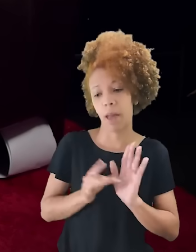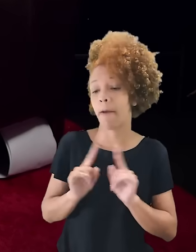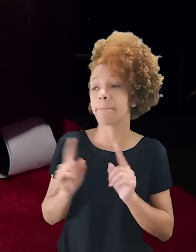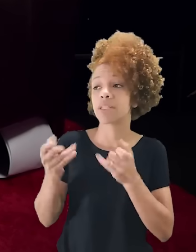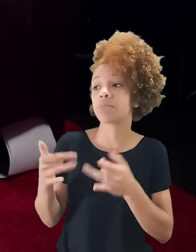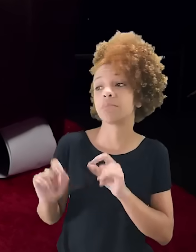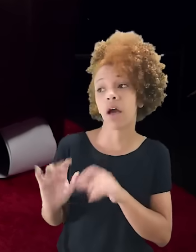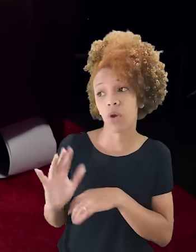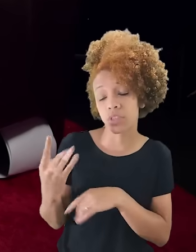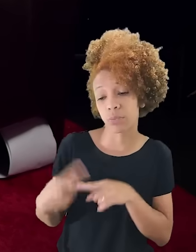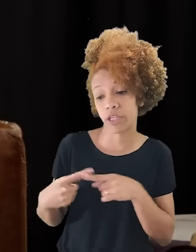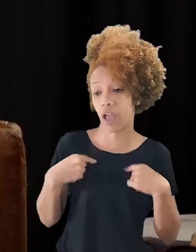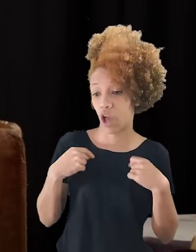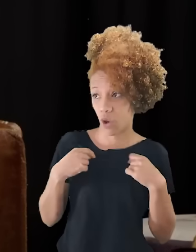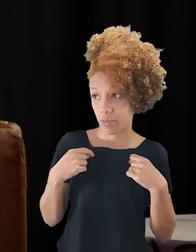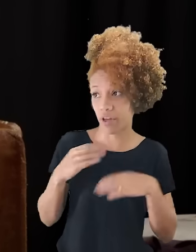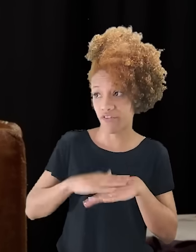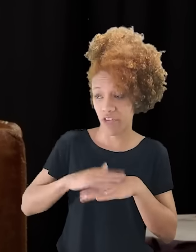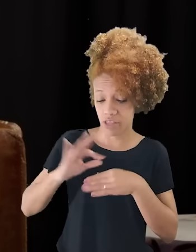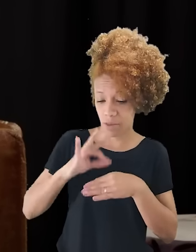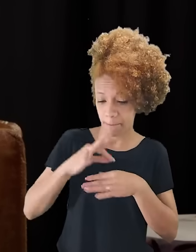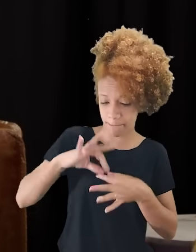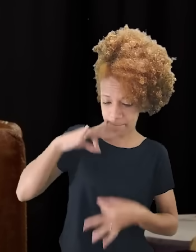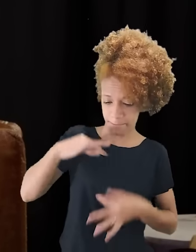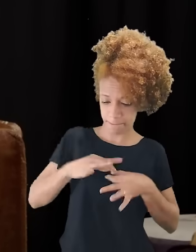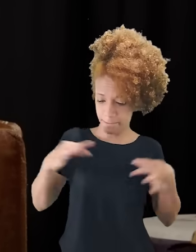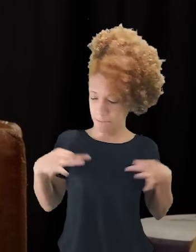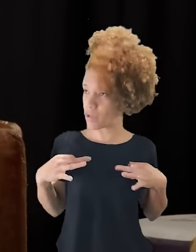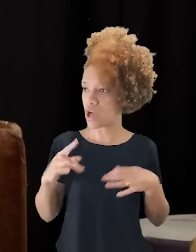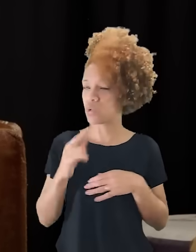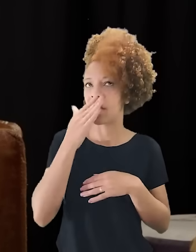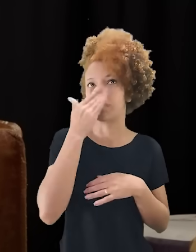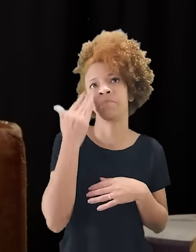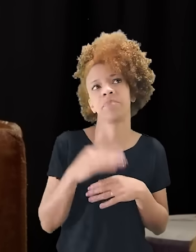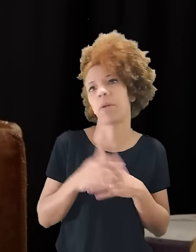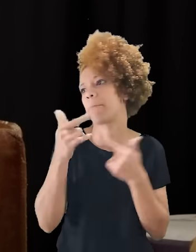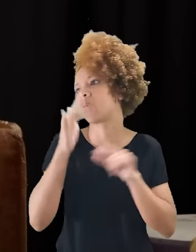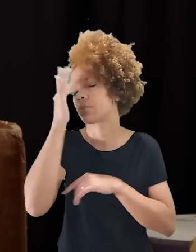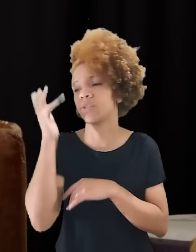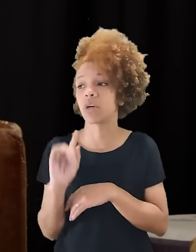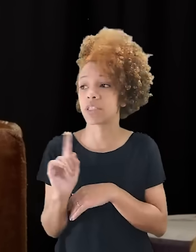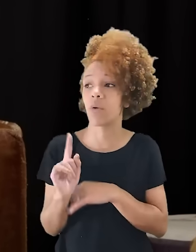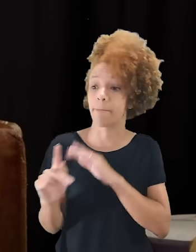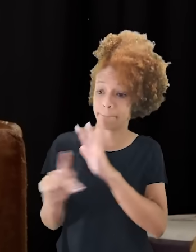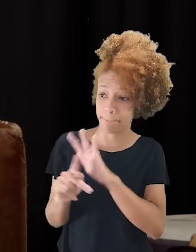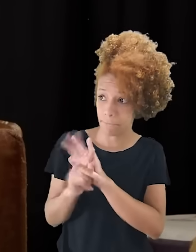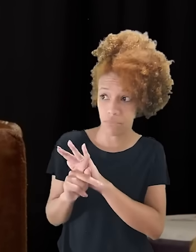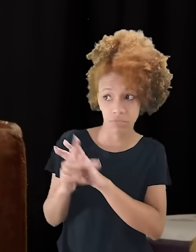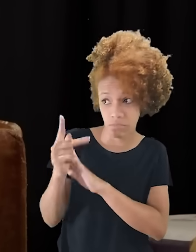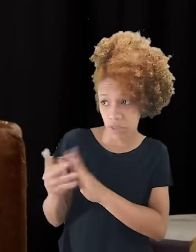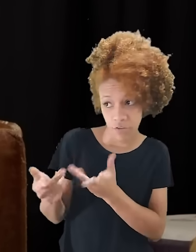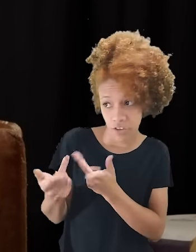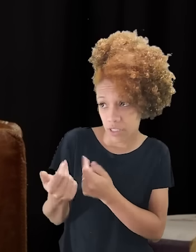geralmente é com antecedência né porque a roupa ela é feita sob medida ela não é feita PR outra pessoa ela é feita para ficar